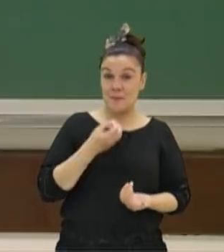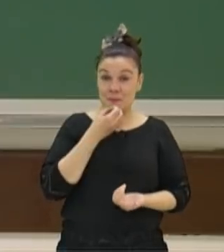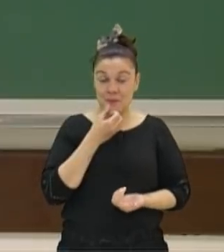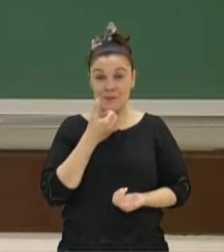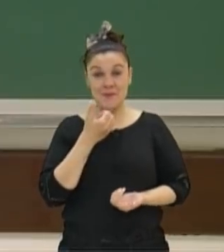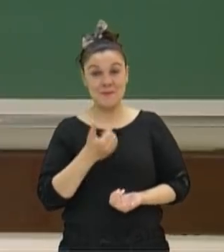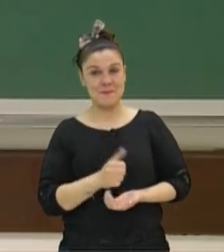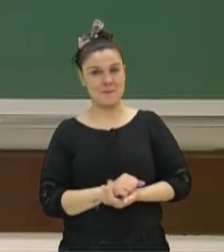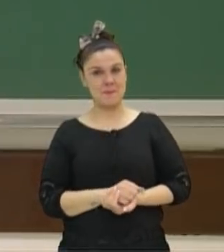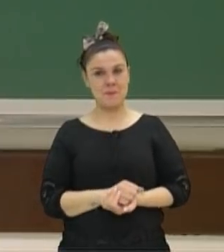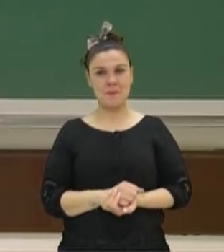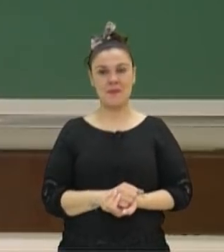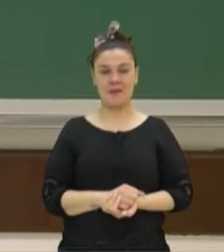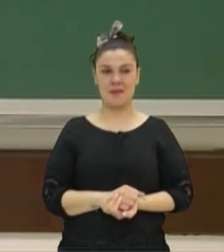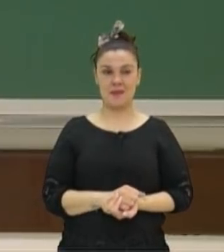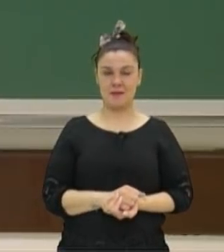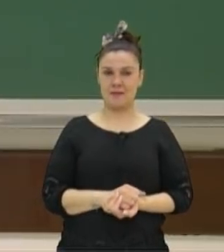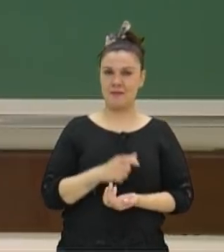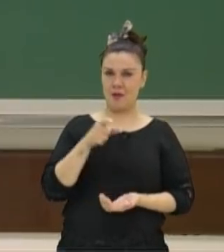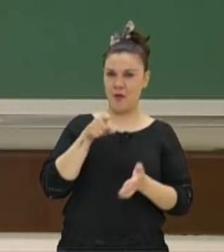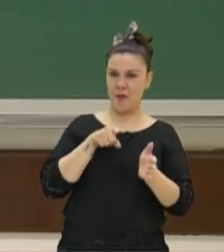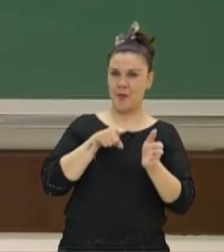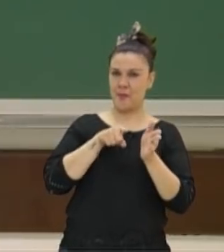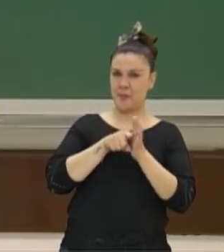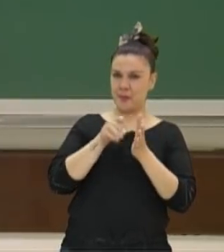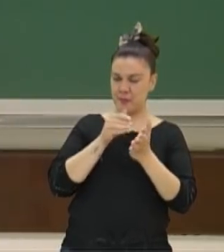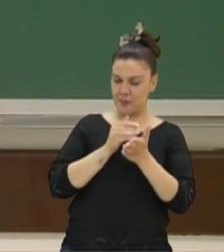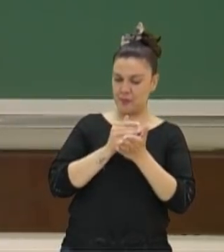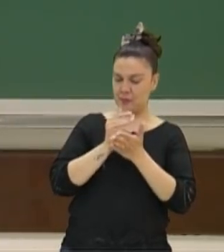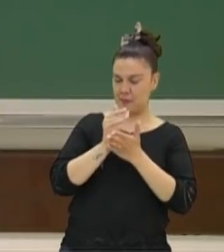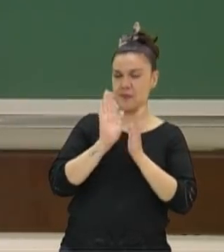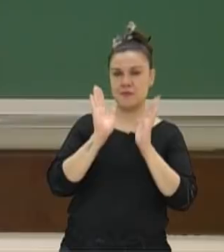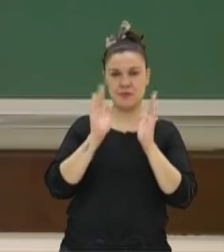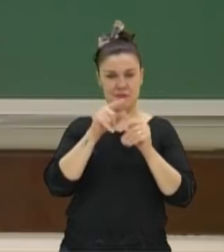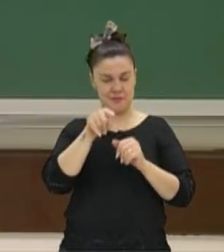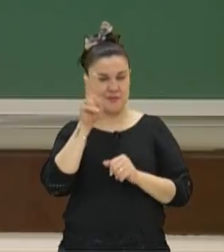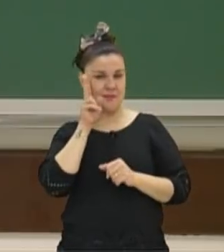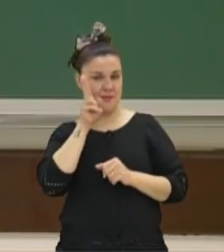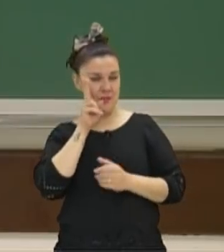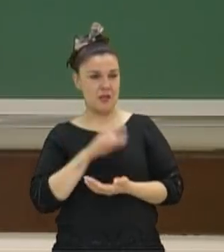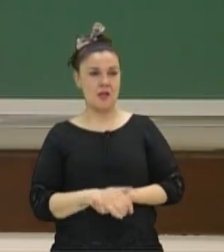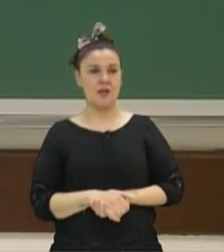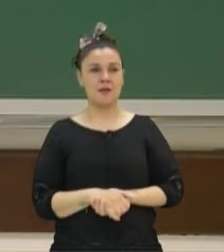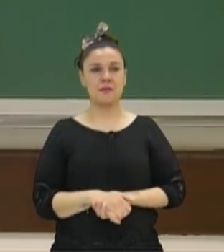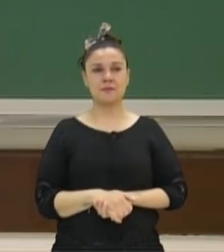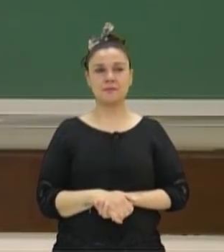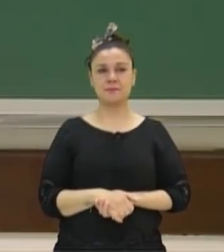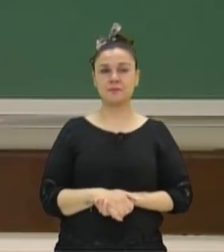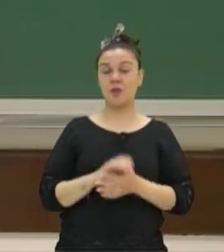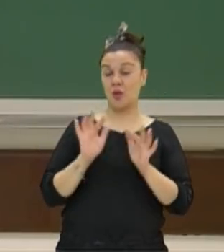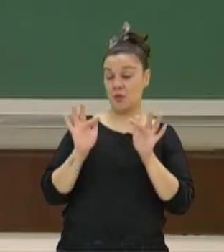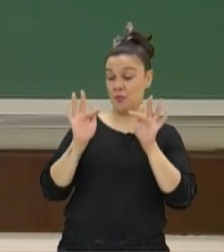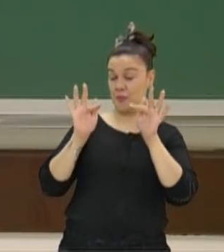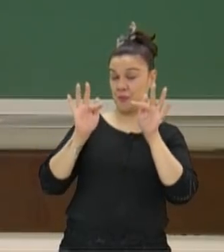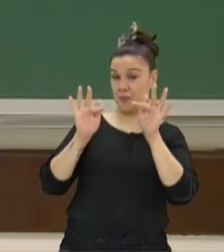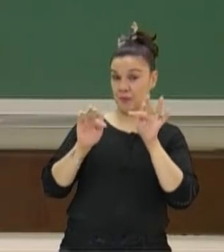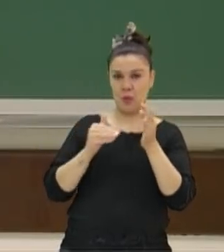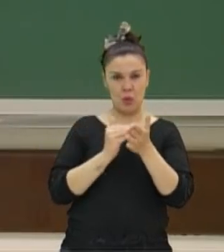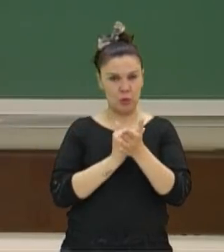Muito bem. A questão do início da produção, você deve ter lembrado, né? Vamos ver se você acertou com relação a